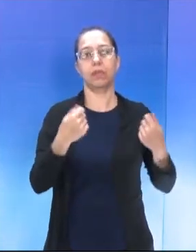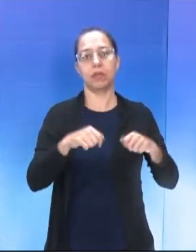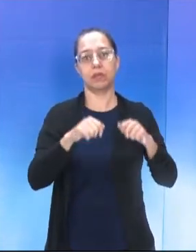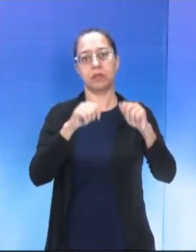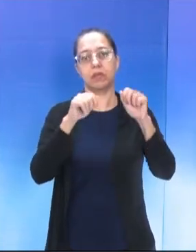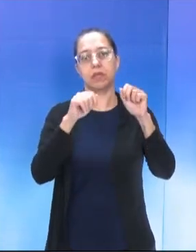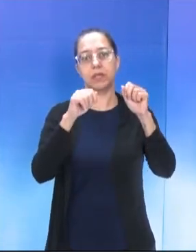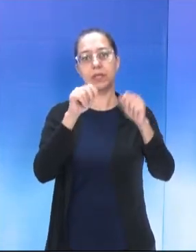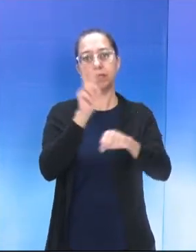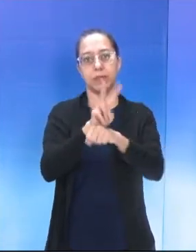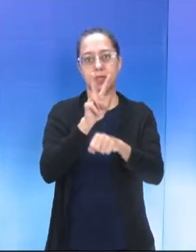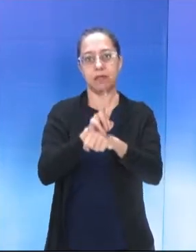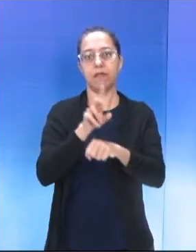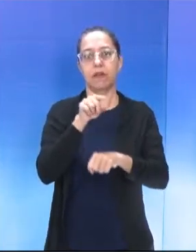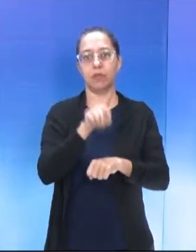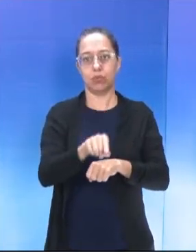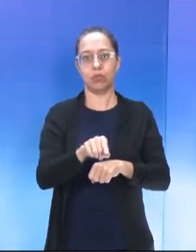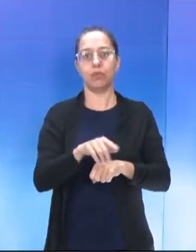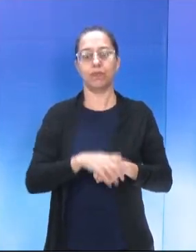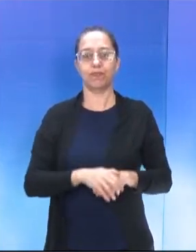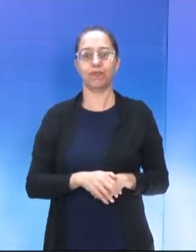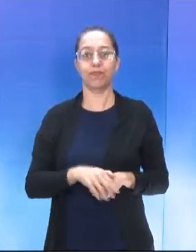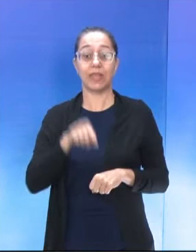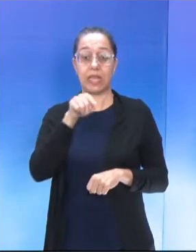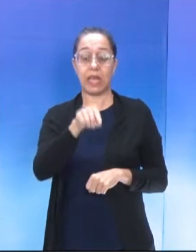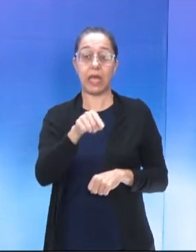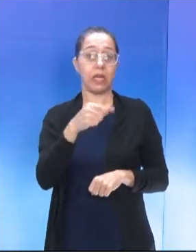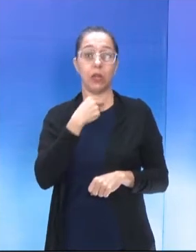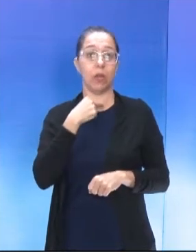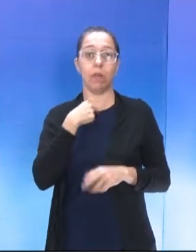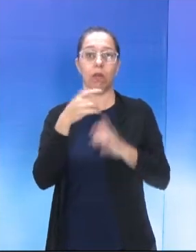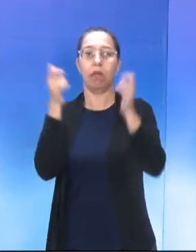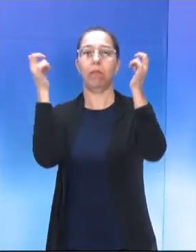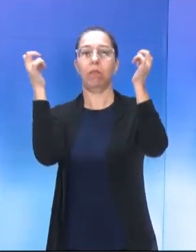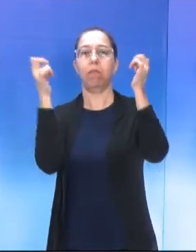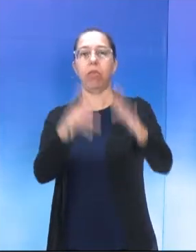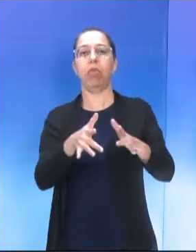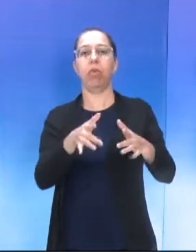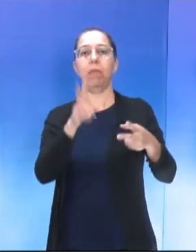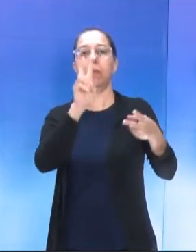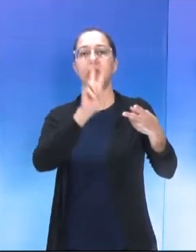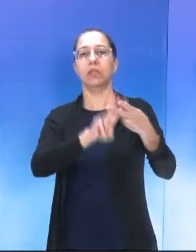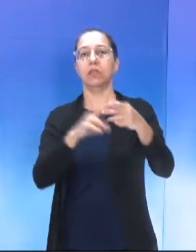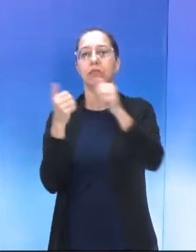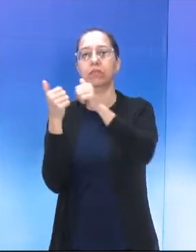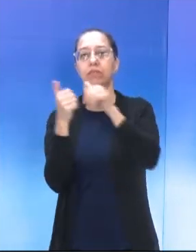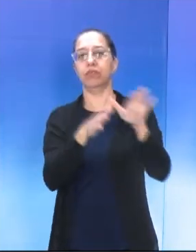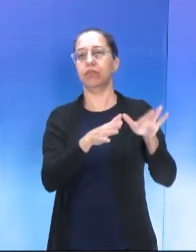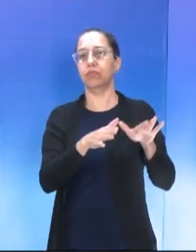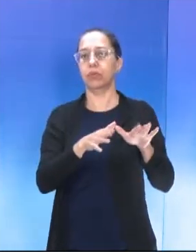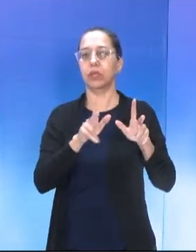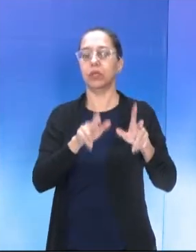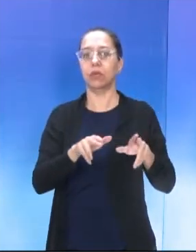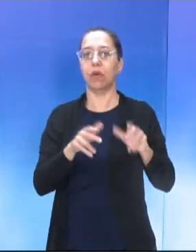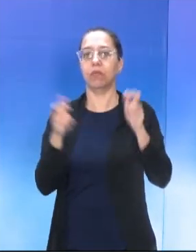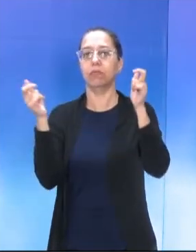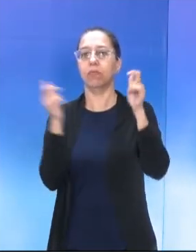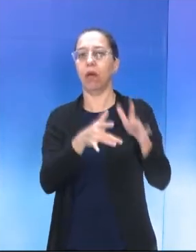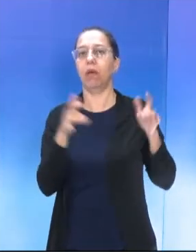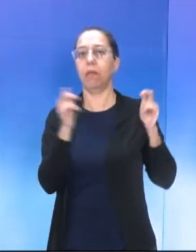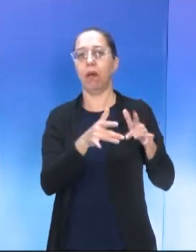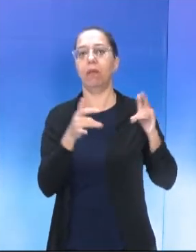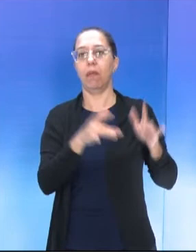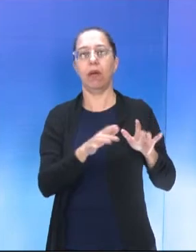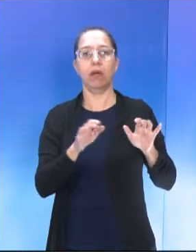ser preservados. Ele não pode ser jogado lá no presídio feito um bicho. Ele lá não pode ser depósito de seres